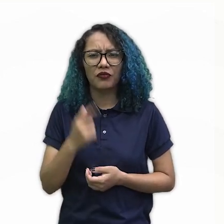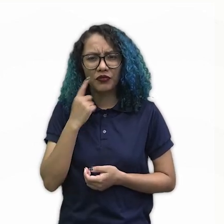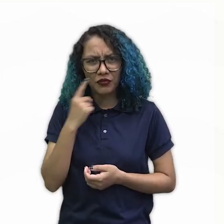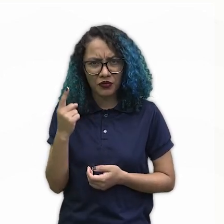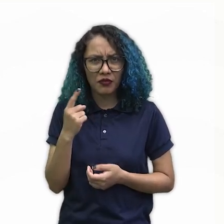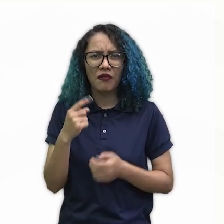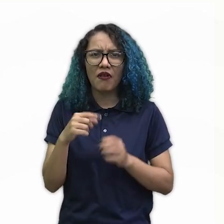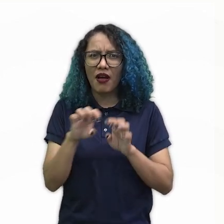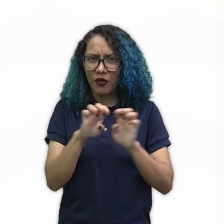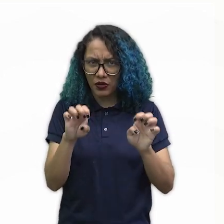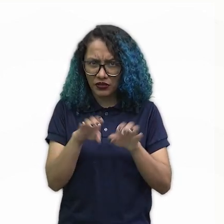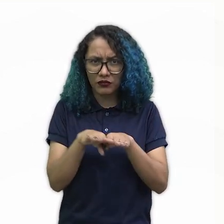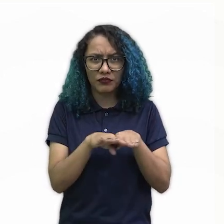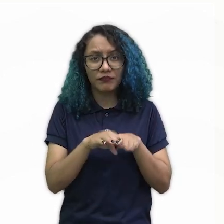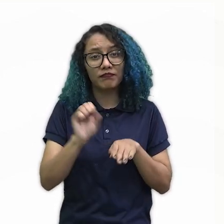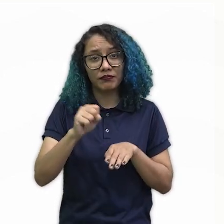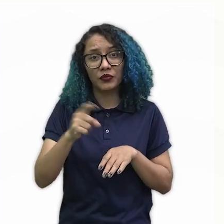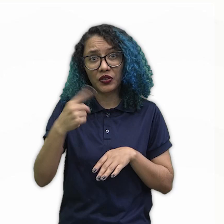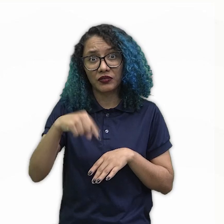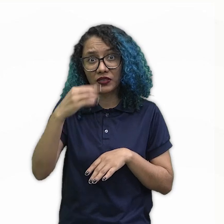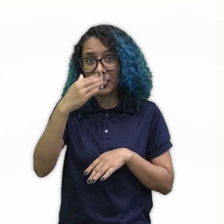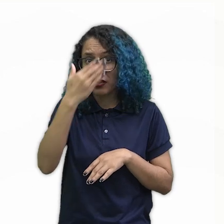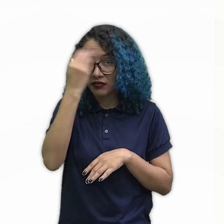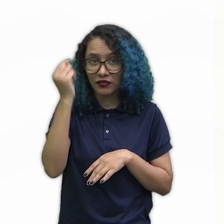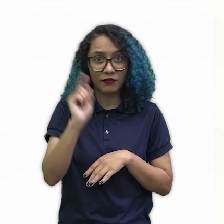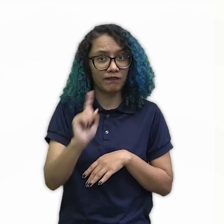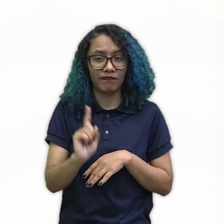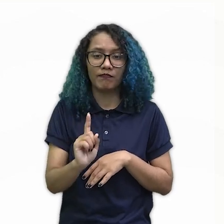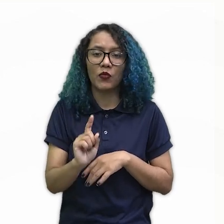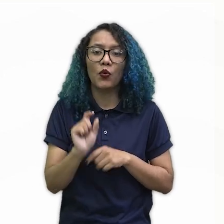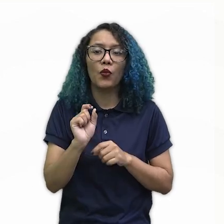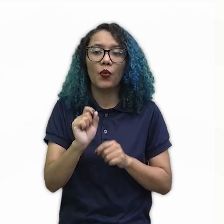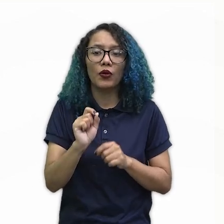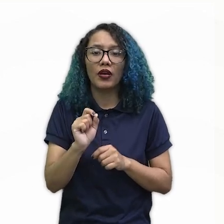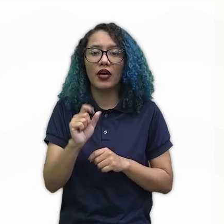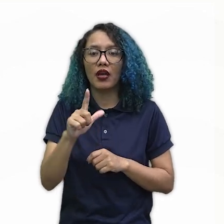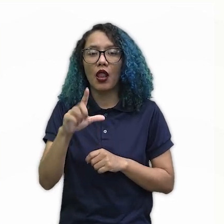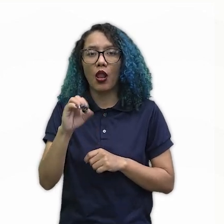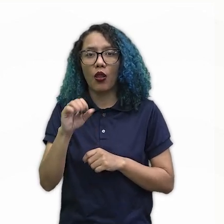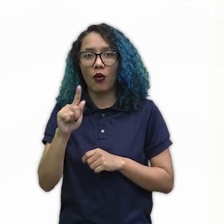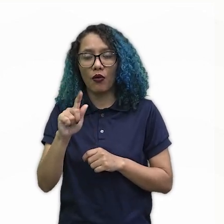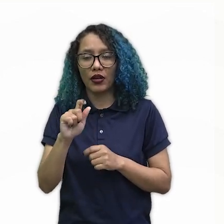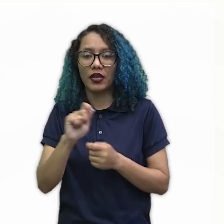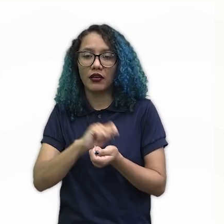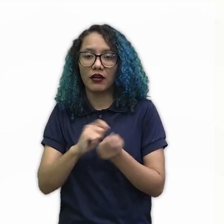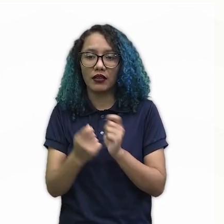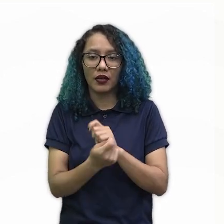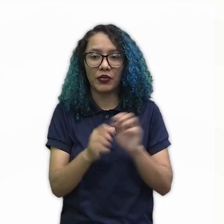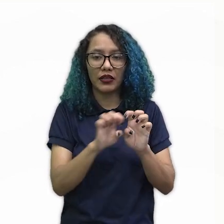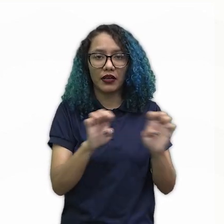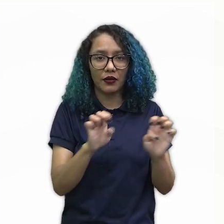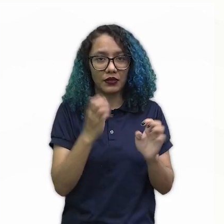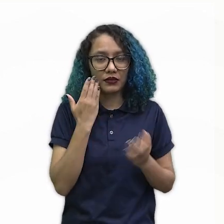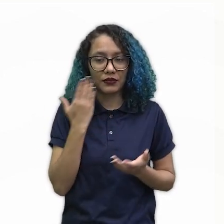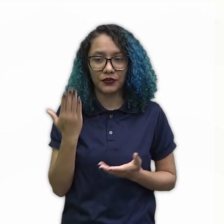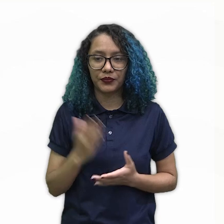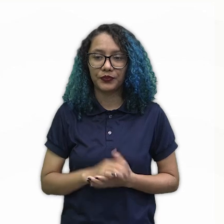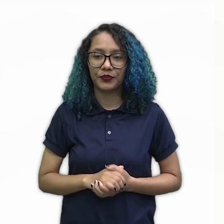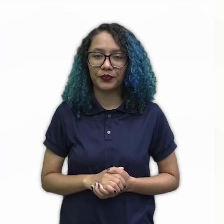padrão, de novo, para que você não esqueça que o logaritmo, ele vai ser transformado nesta